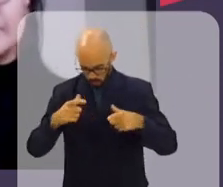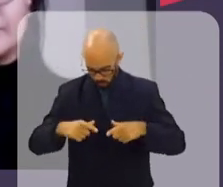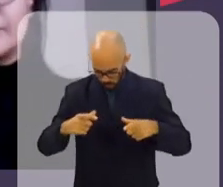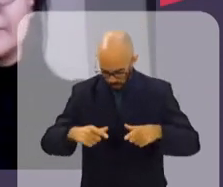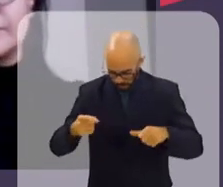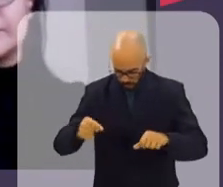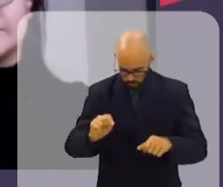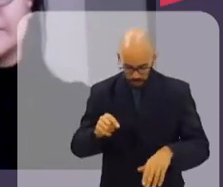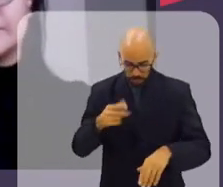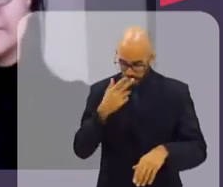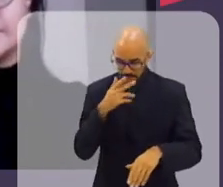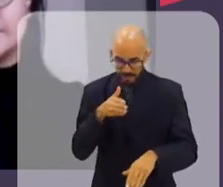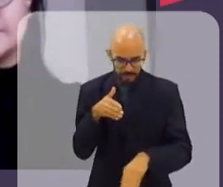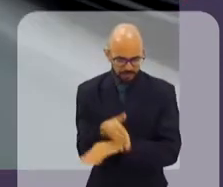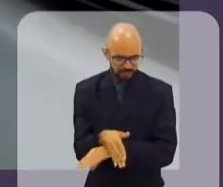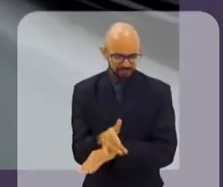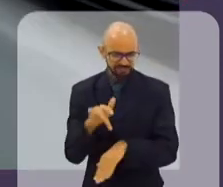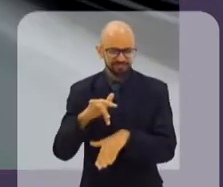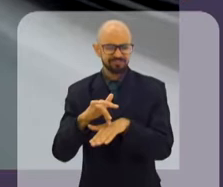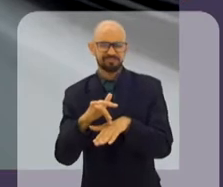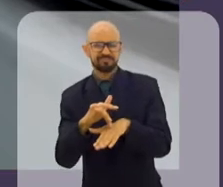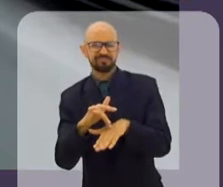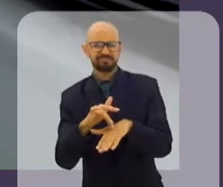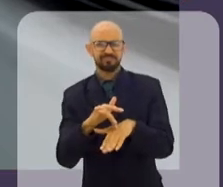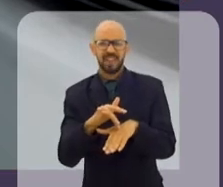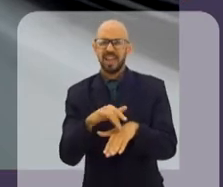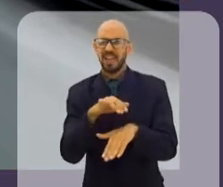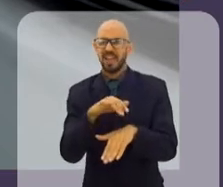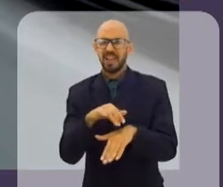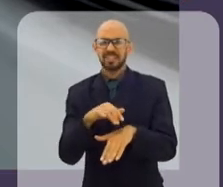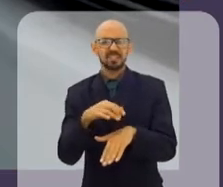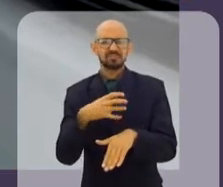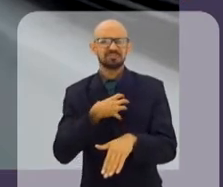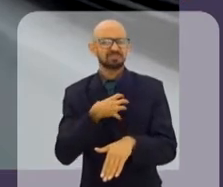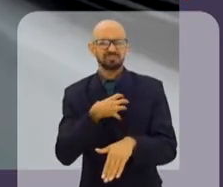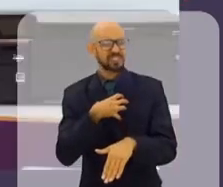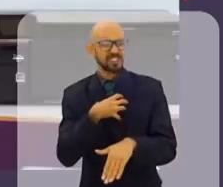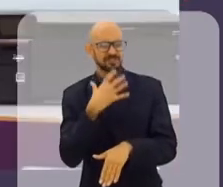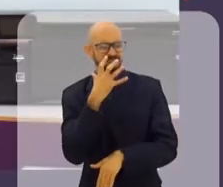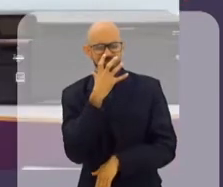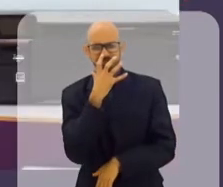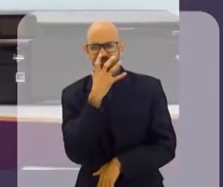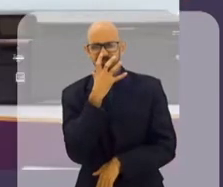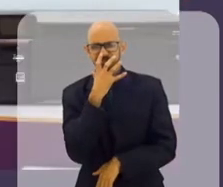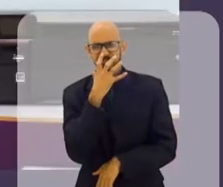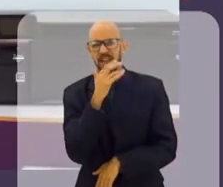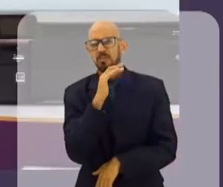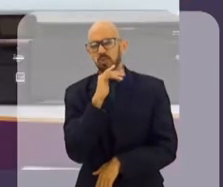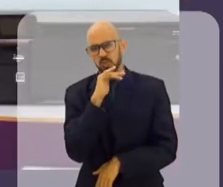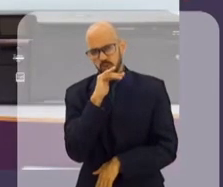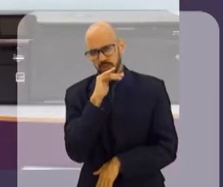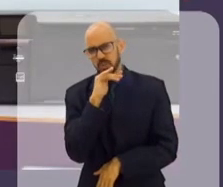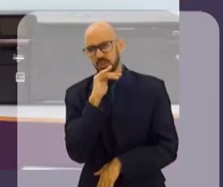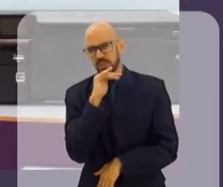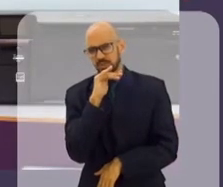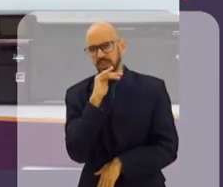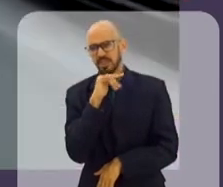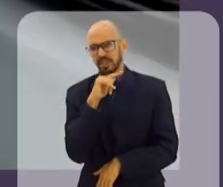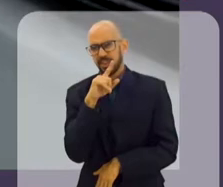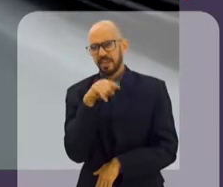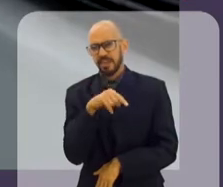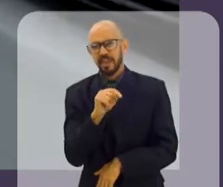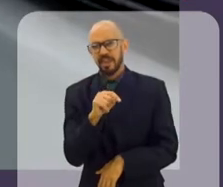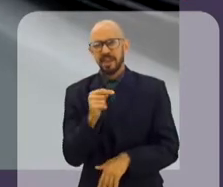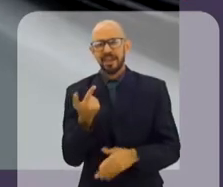que você entrou ali meio que por engano, sabe? Que o lugar não te pertence, você não pertence àquele lugar. Isso é